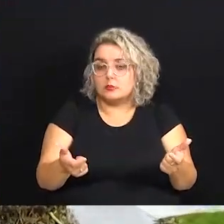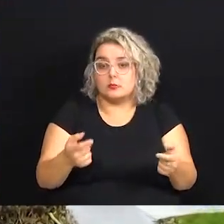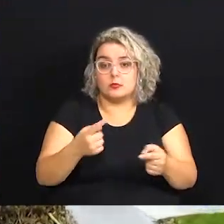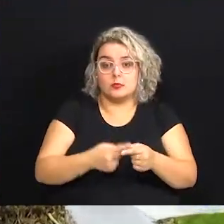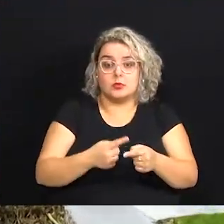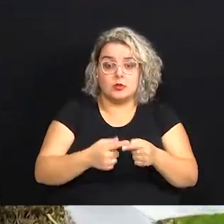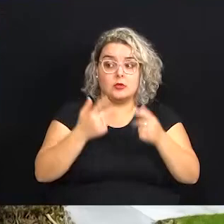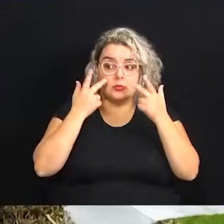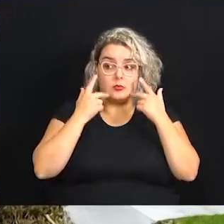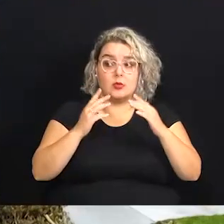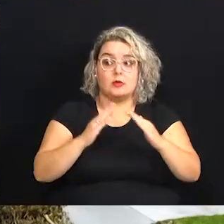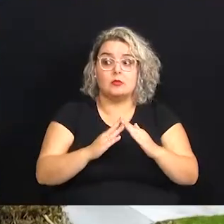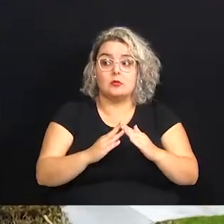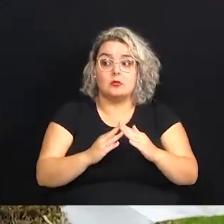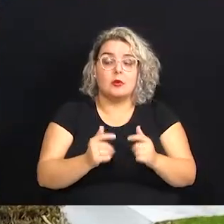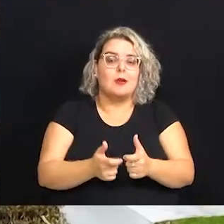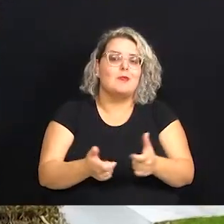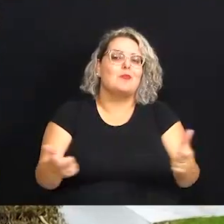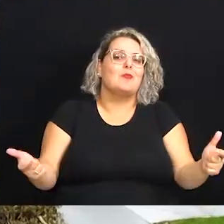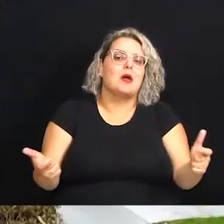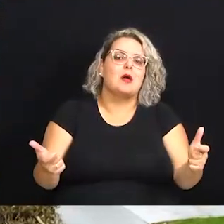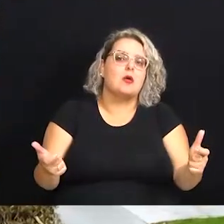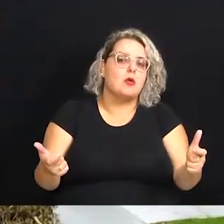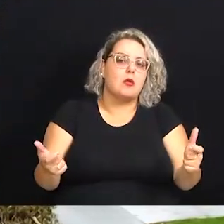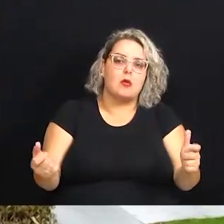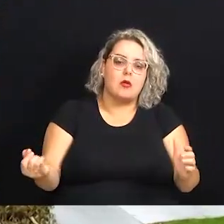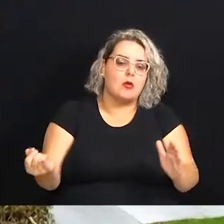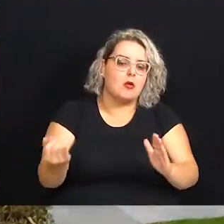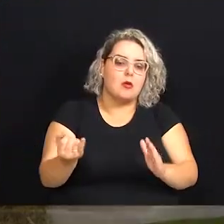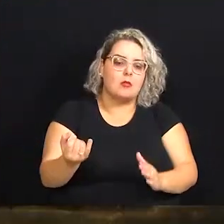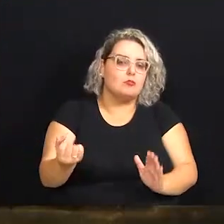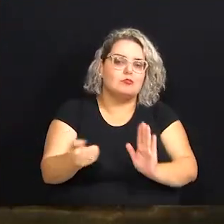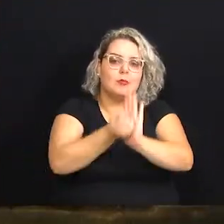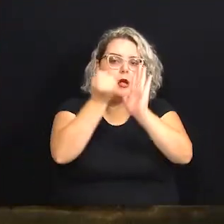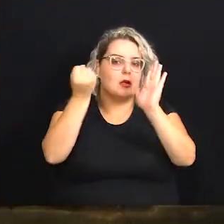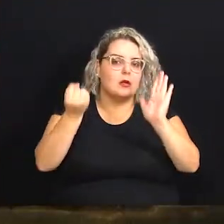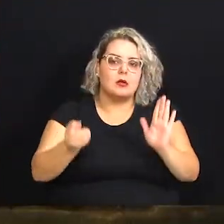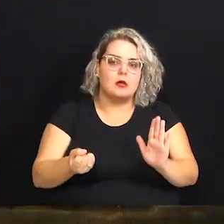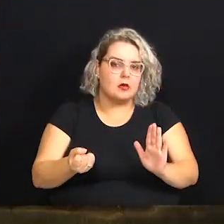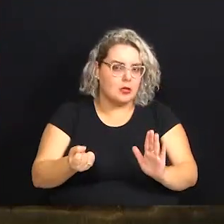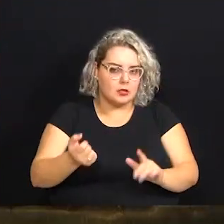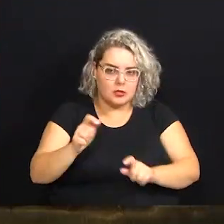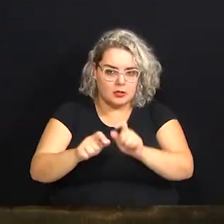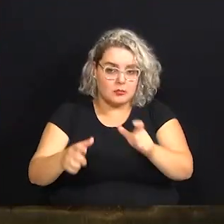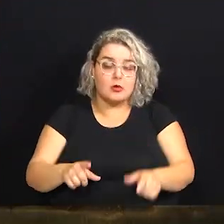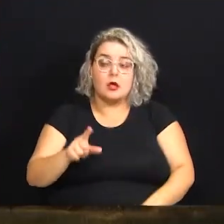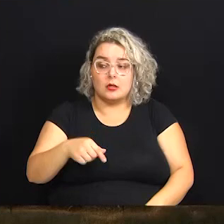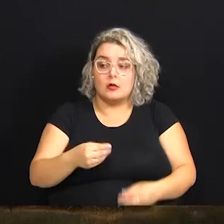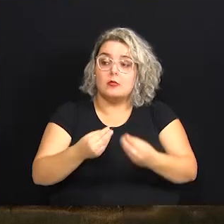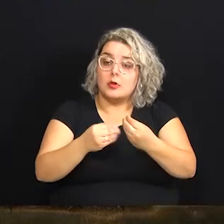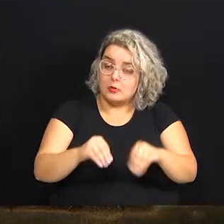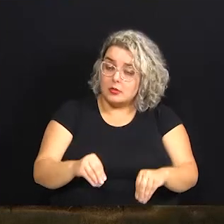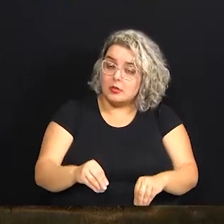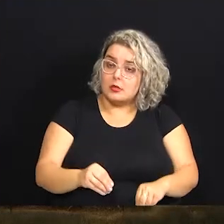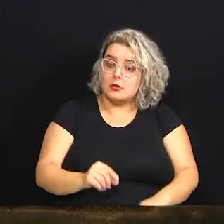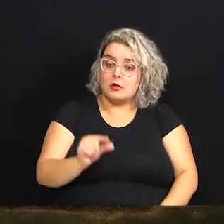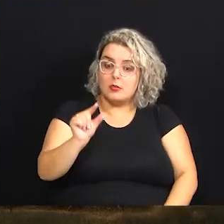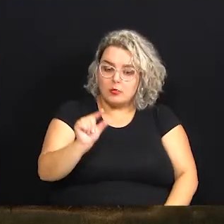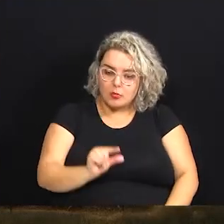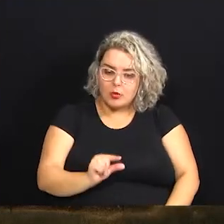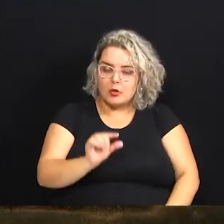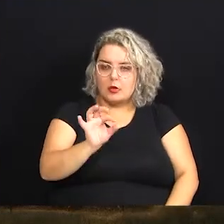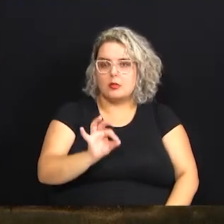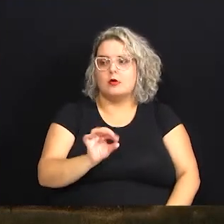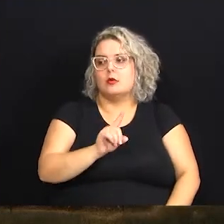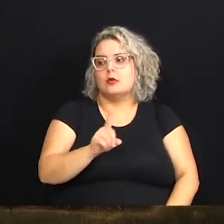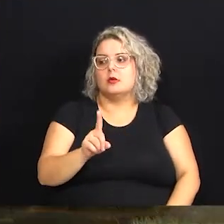Porque normalmente casa é o maior patrimônio das pessoas. Então isso realmente causa um grande dano, tem baixa probabilidade. A